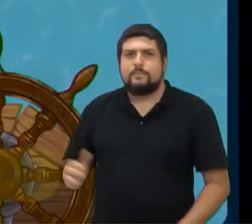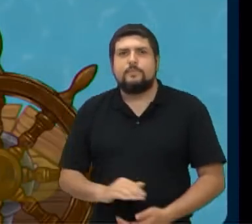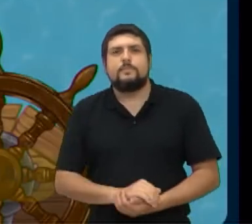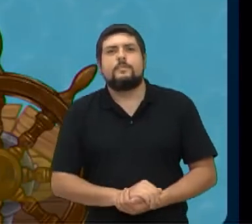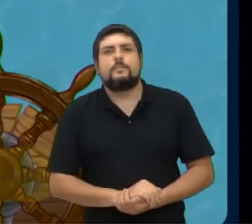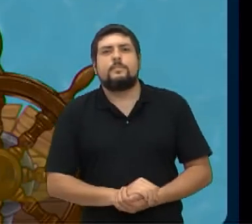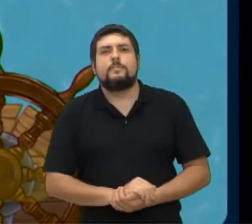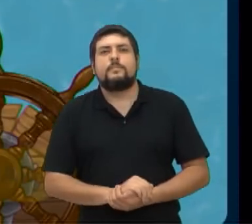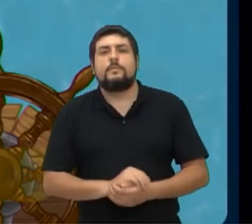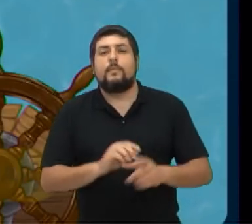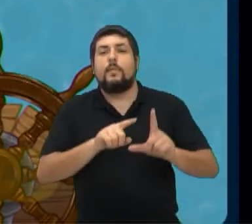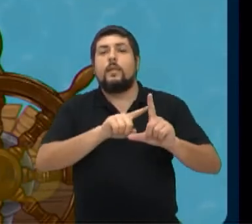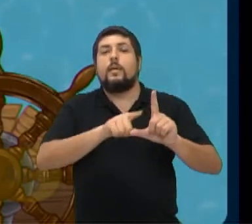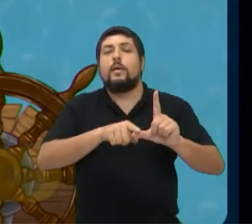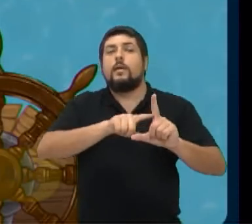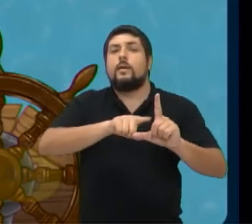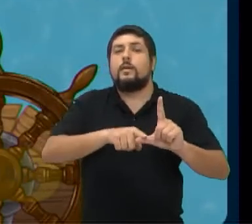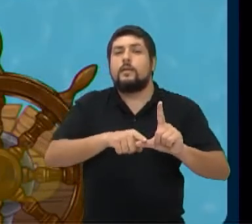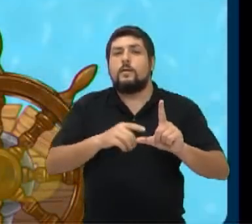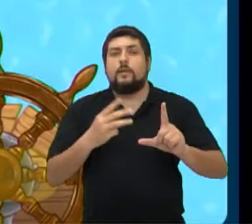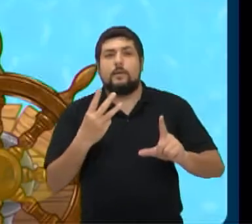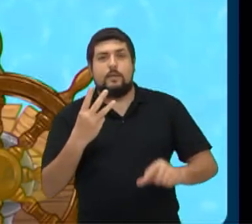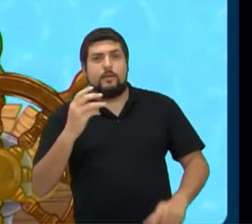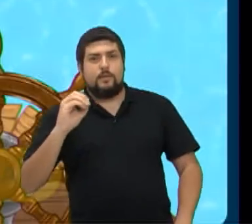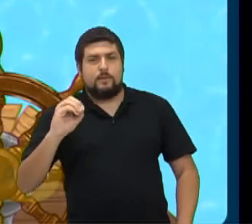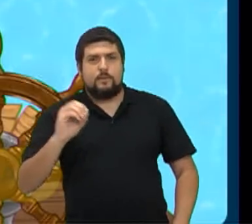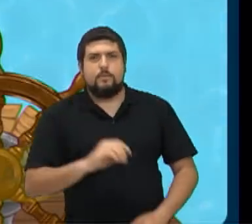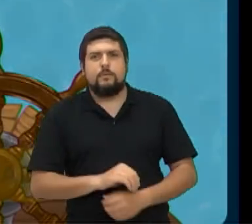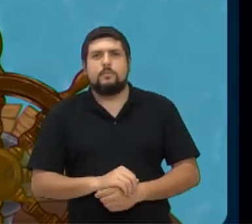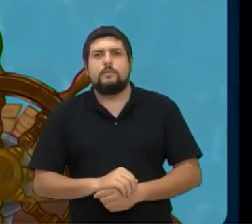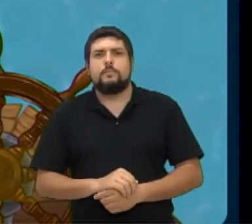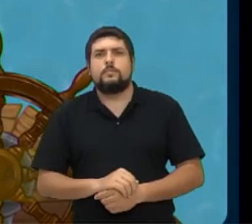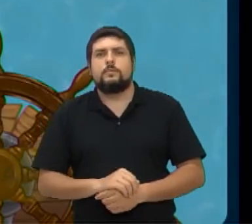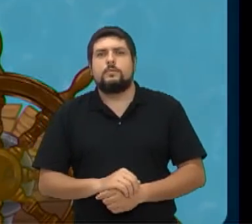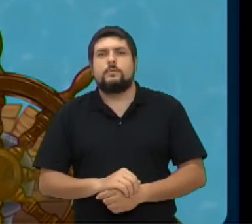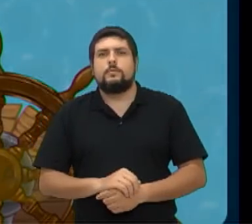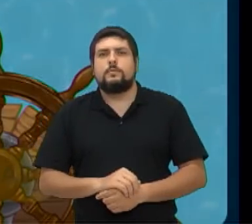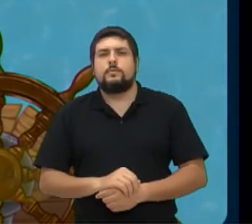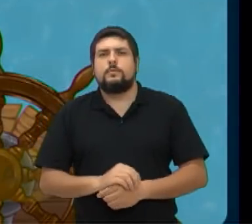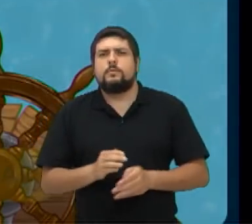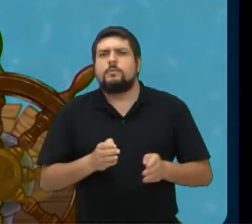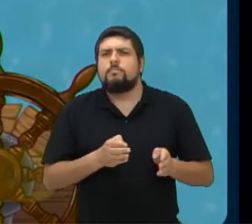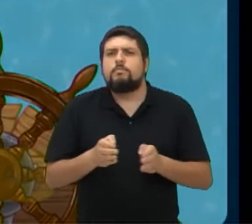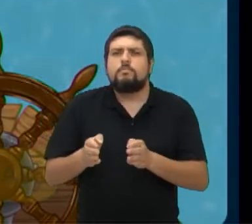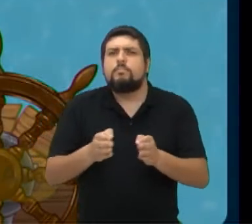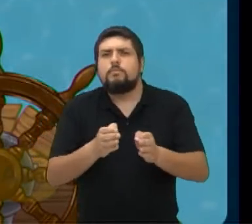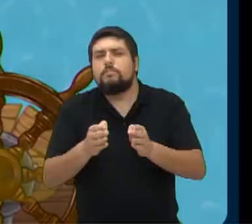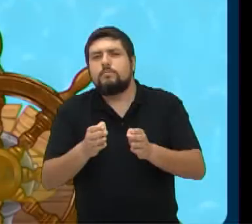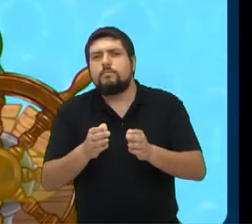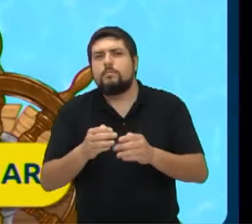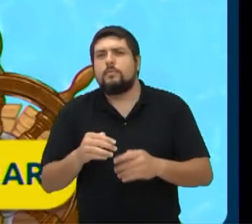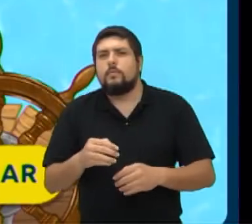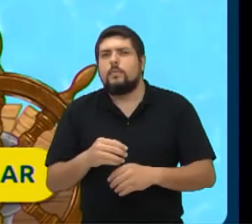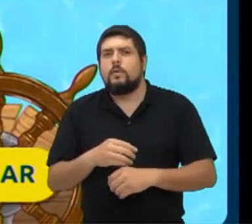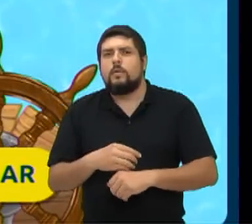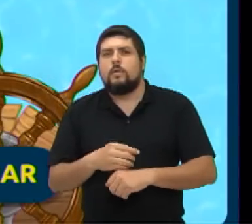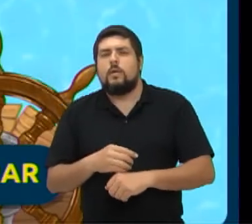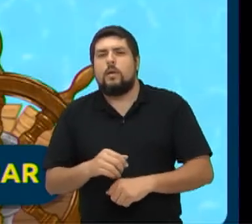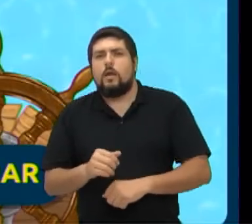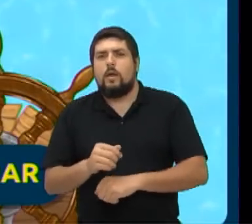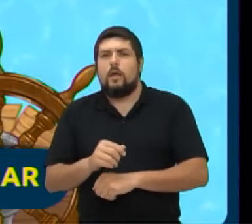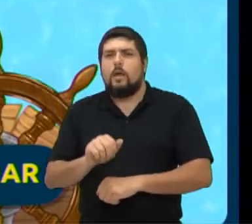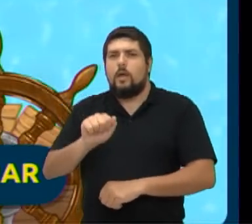ângulo? 30 graus. E qual é a nossa direção? Olha lá. Muito bem,